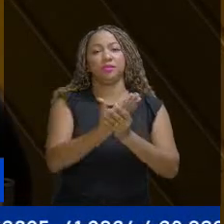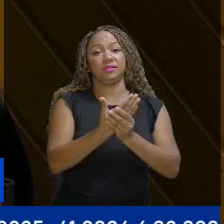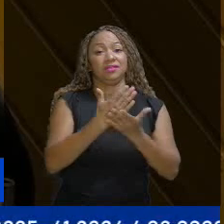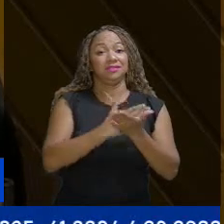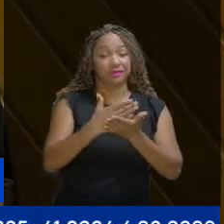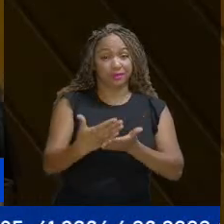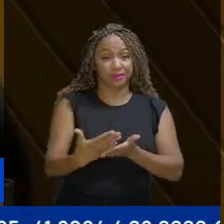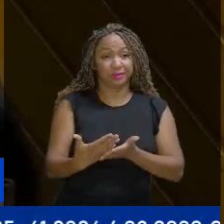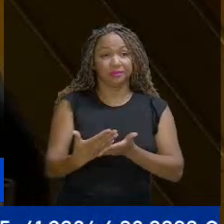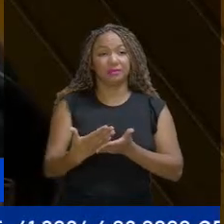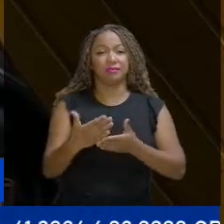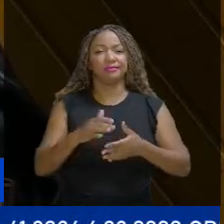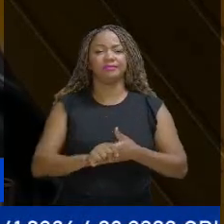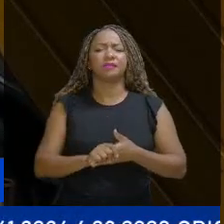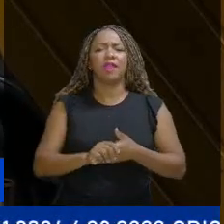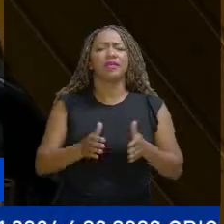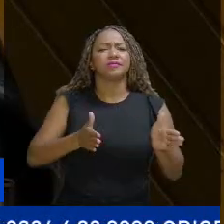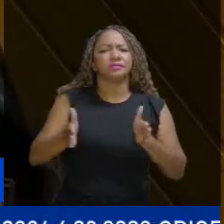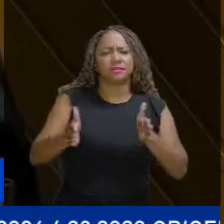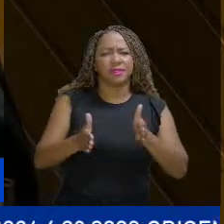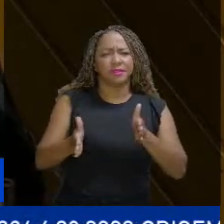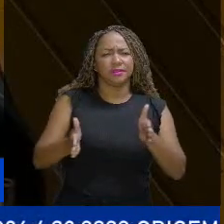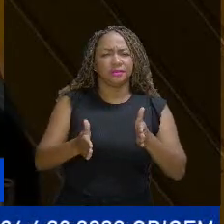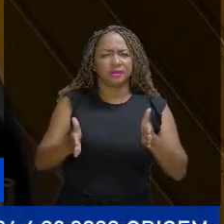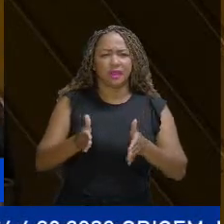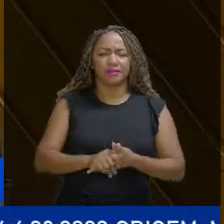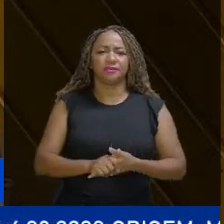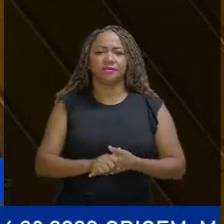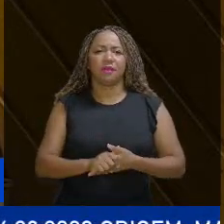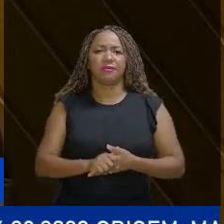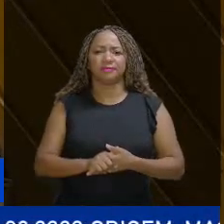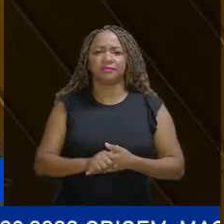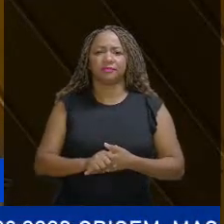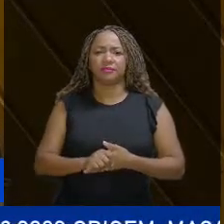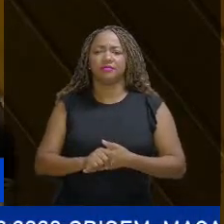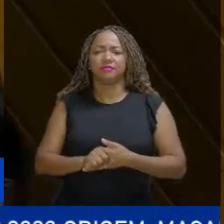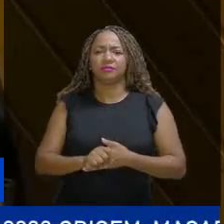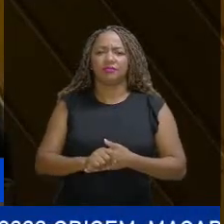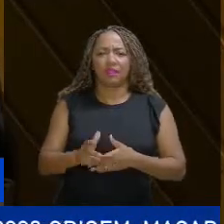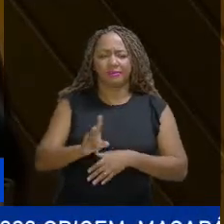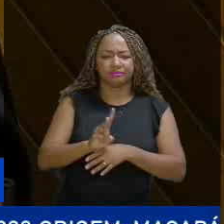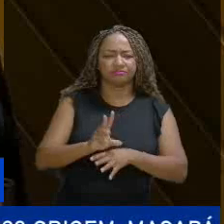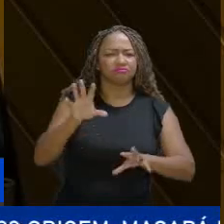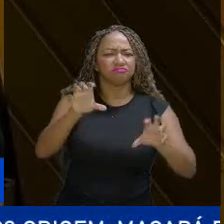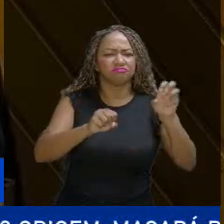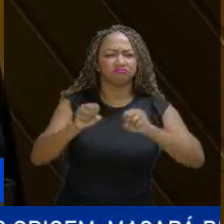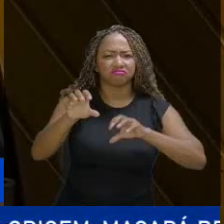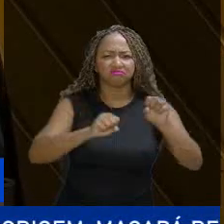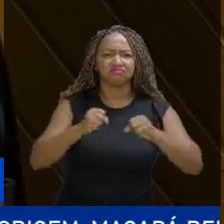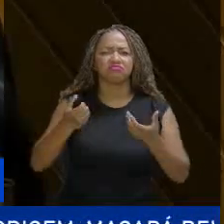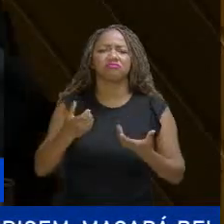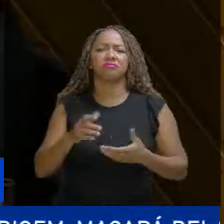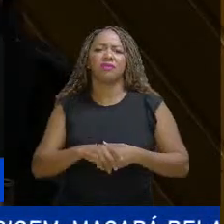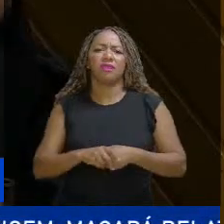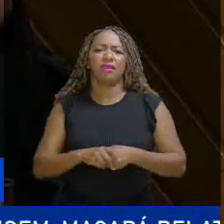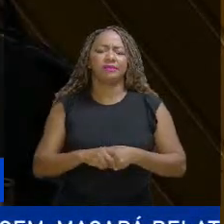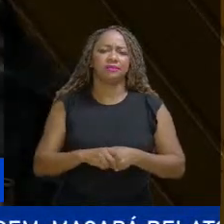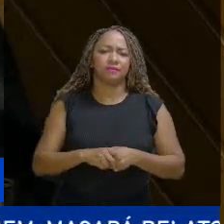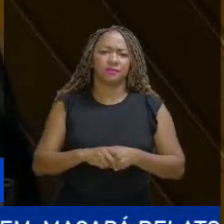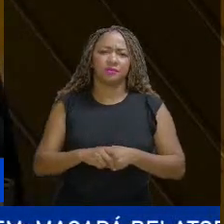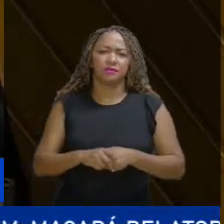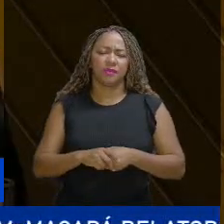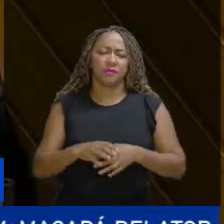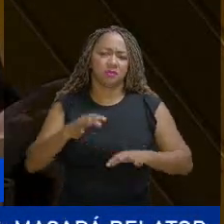penal, na fase ainda, às vezes, até de inquérito, numa busca e apreensão, o magistrado,